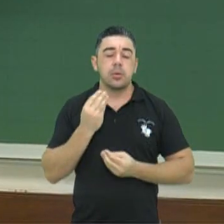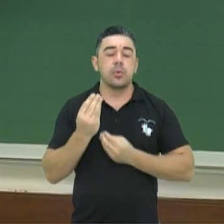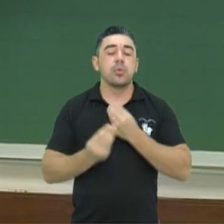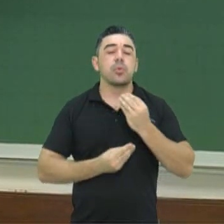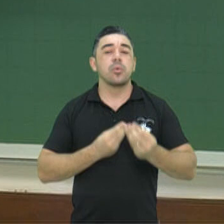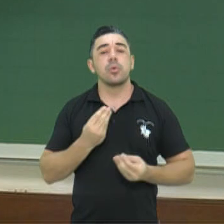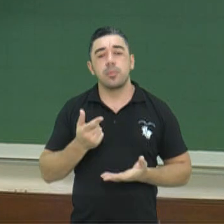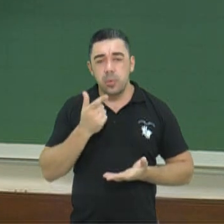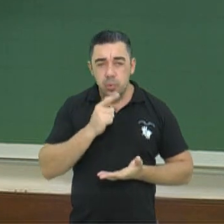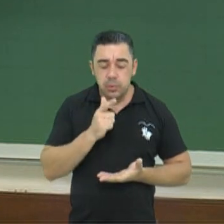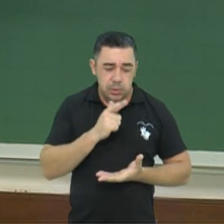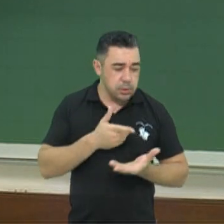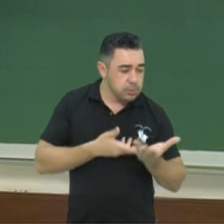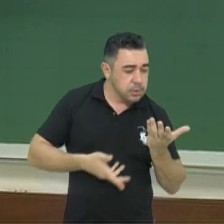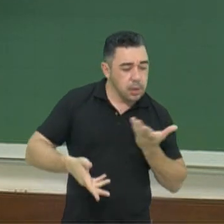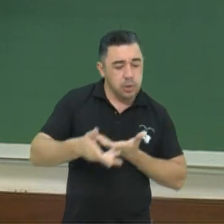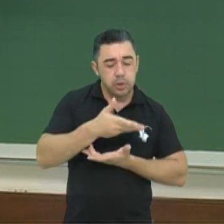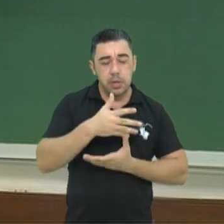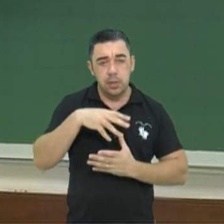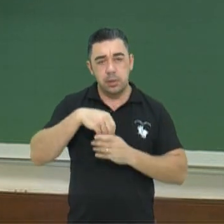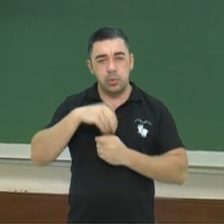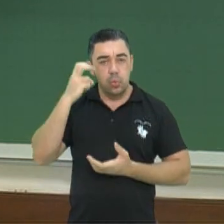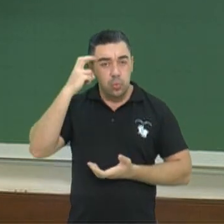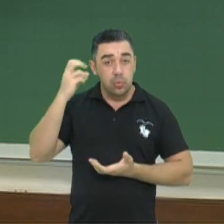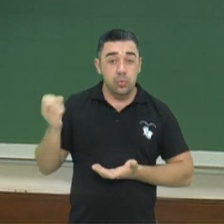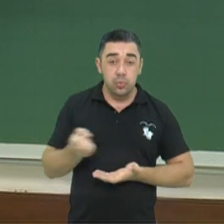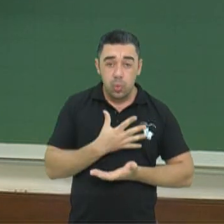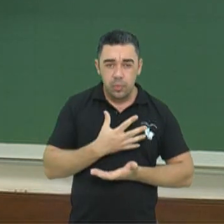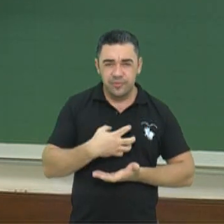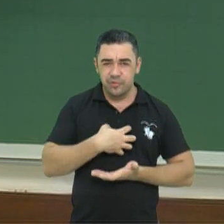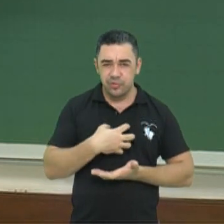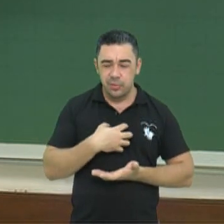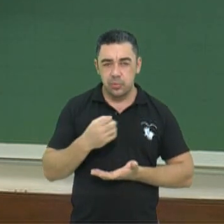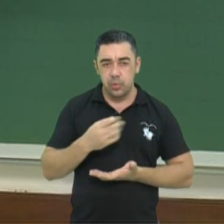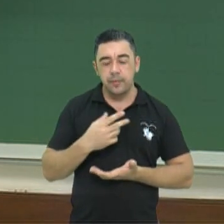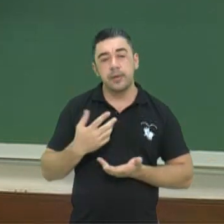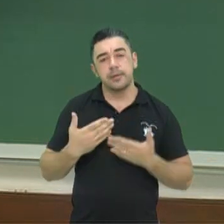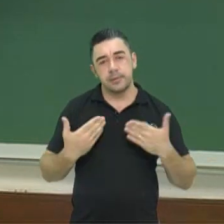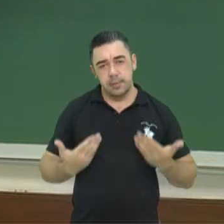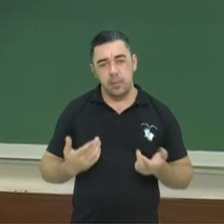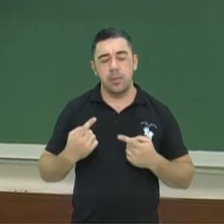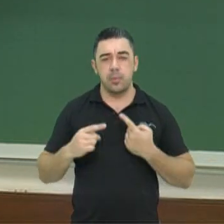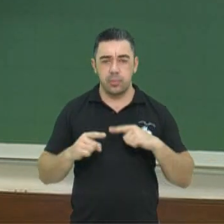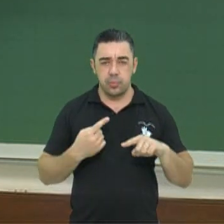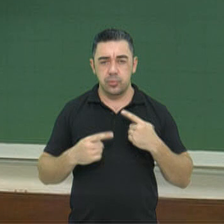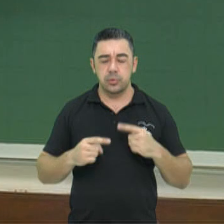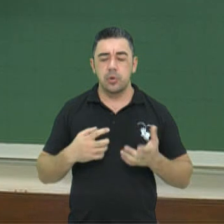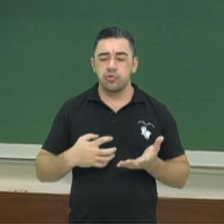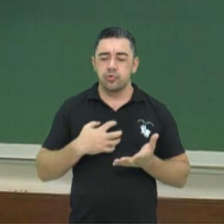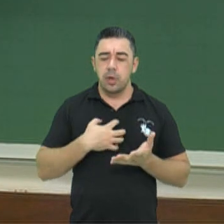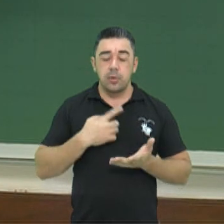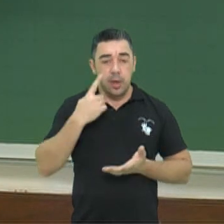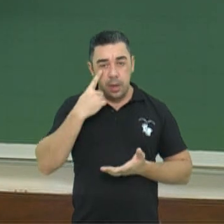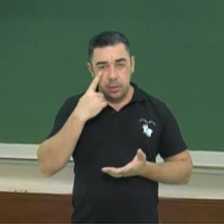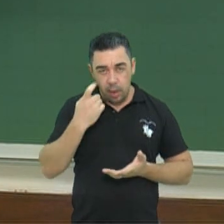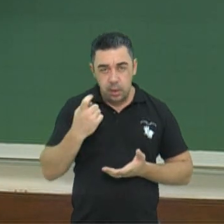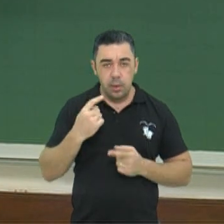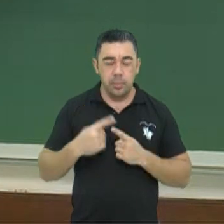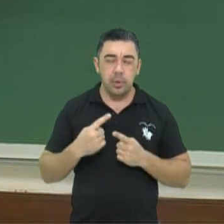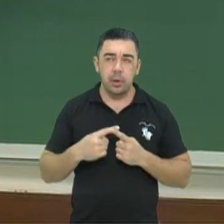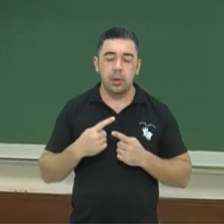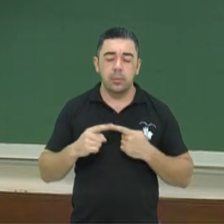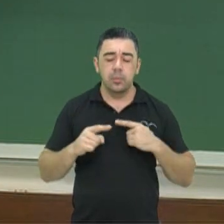se integrar dentro de uma cultura nova, né? E a música, ela é uma forma bem interessante que as